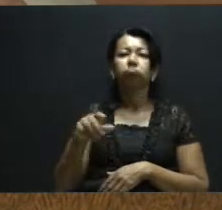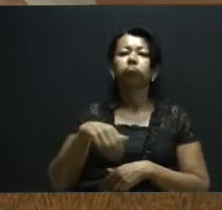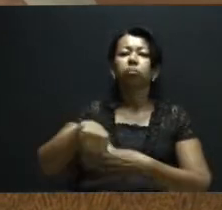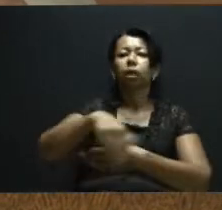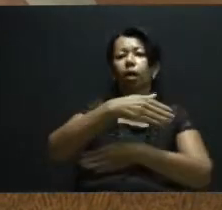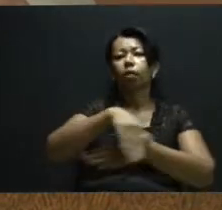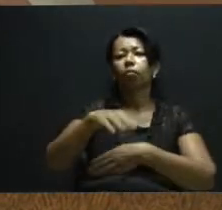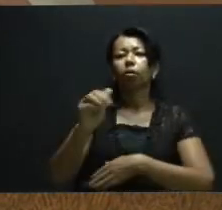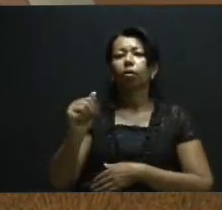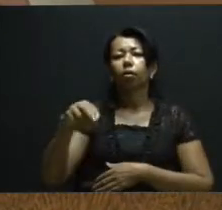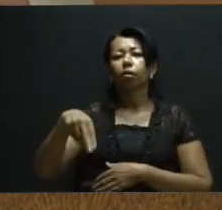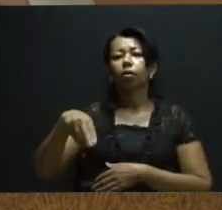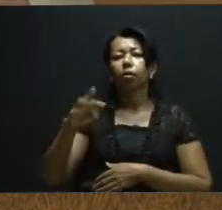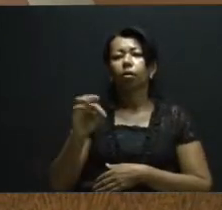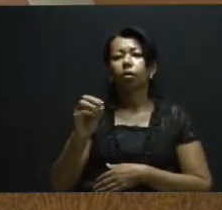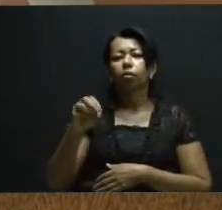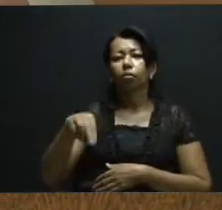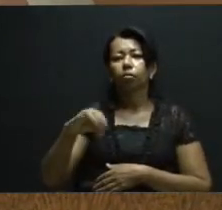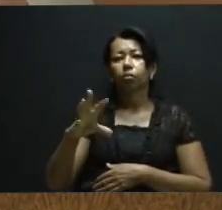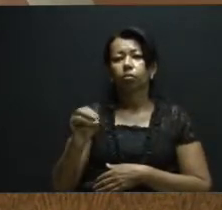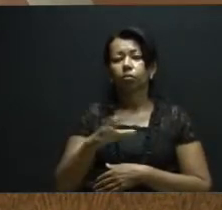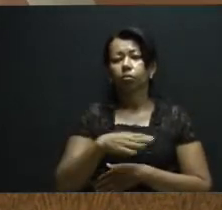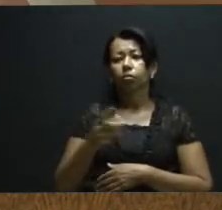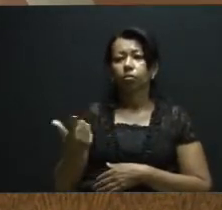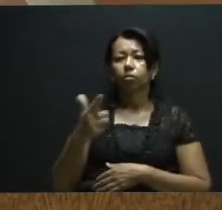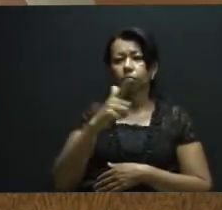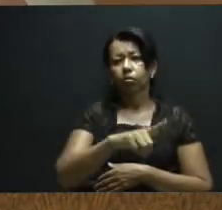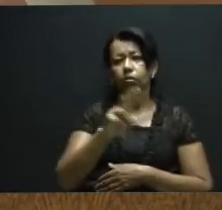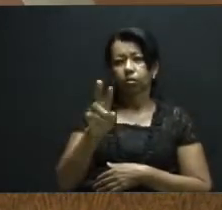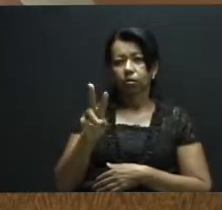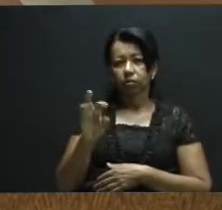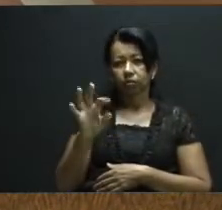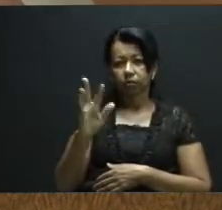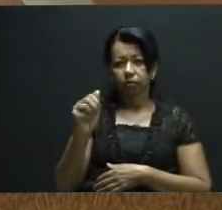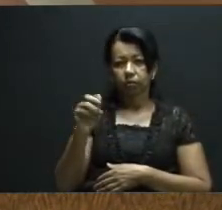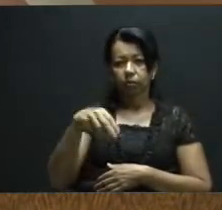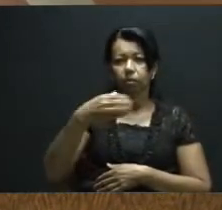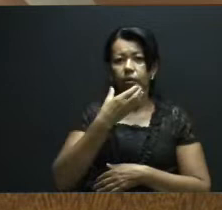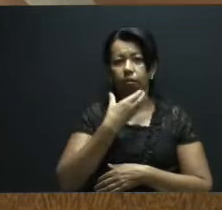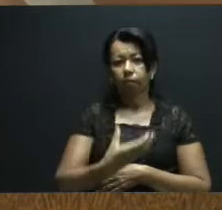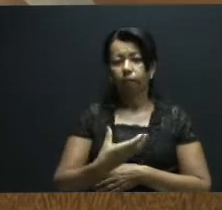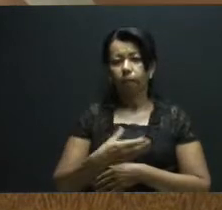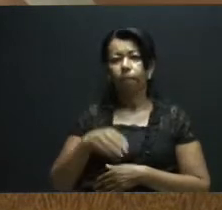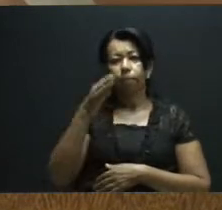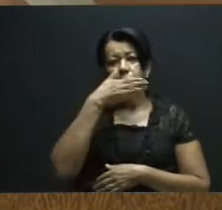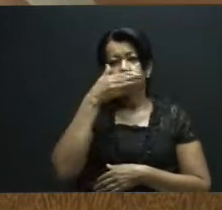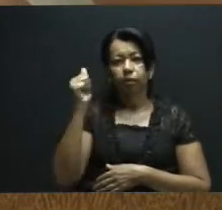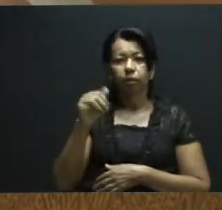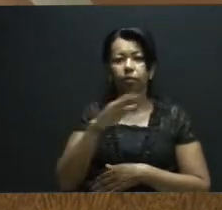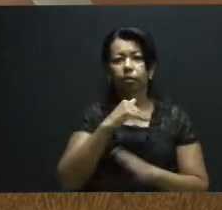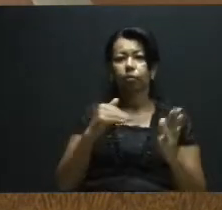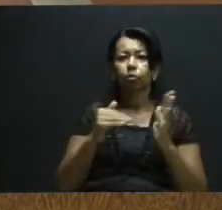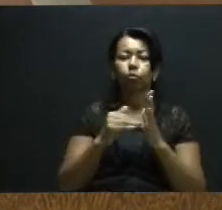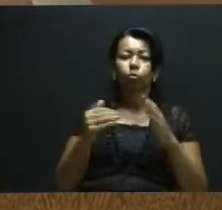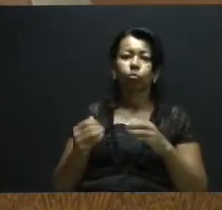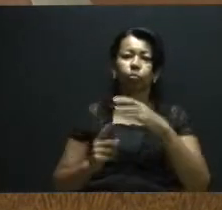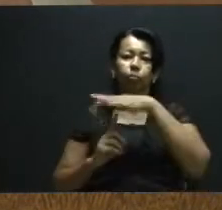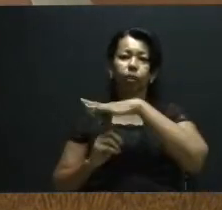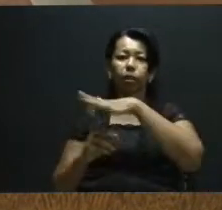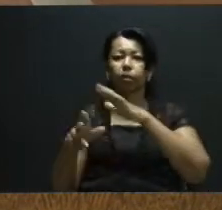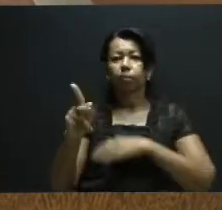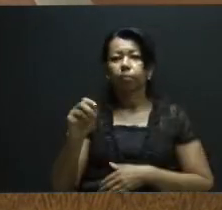antônio josé da silva do conjunto mário covas na vila natal amanhece melhorias em todo o parque ipê que